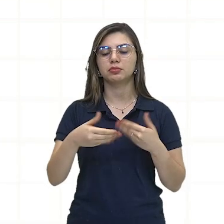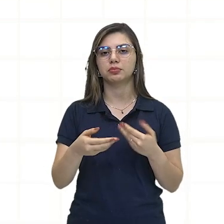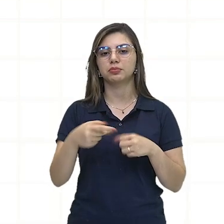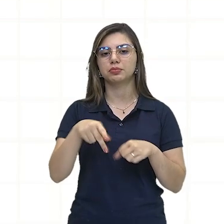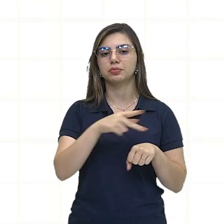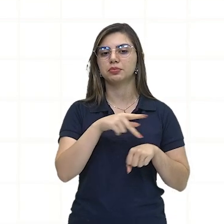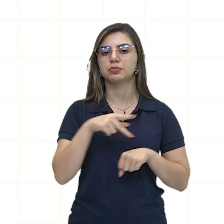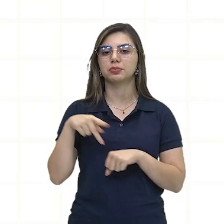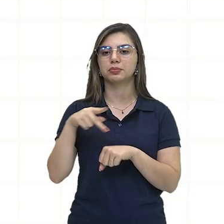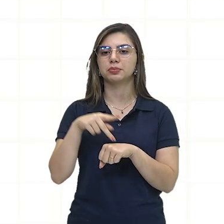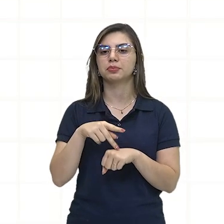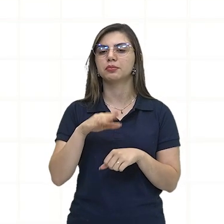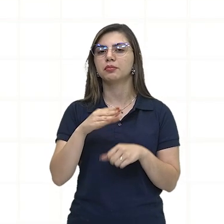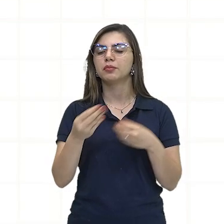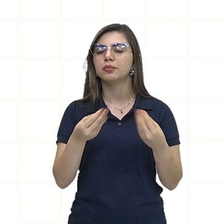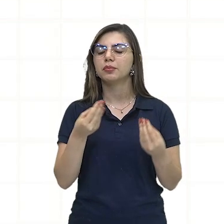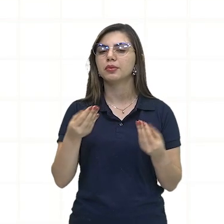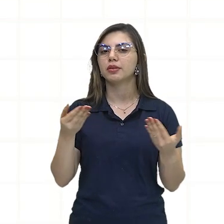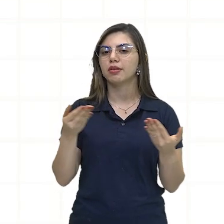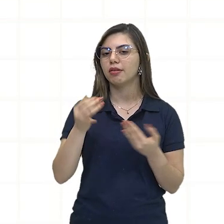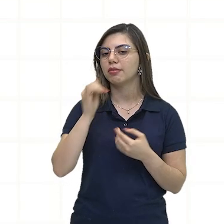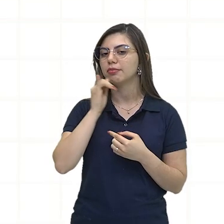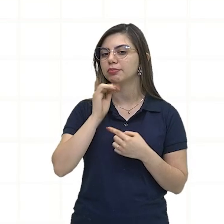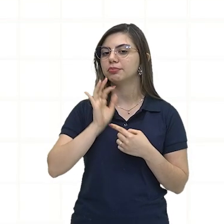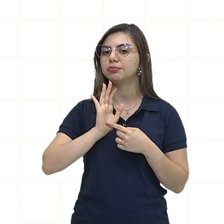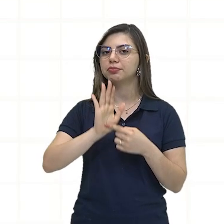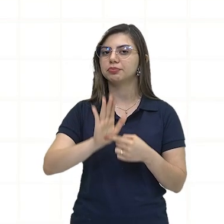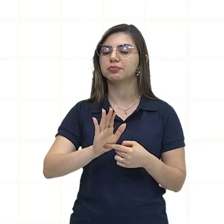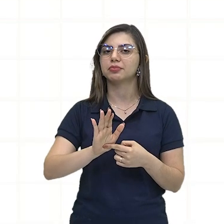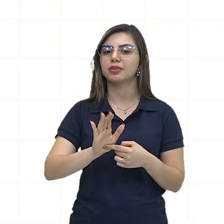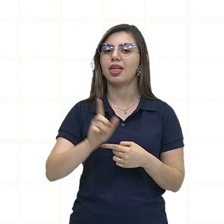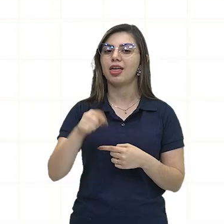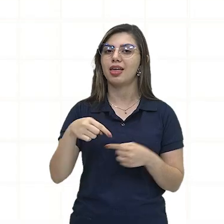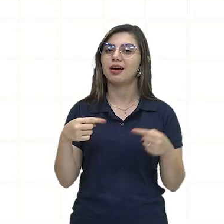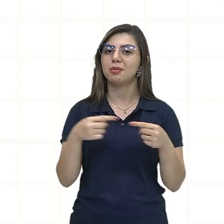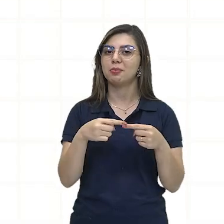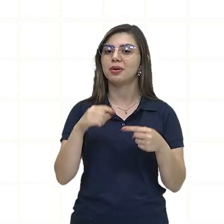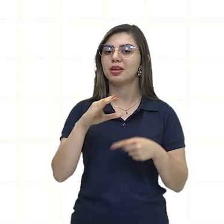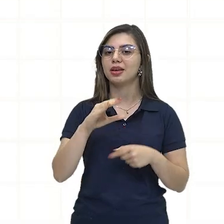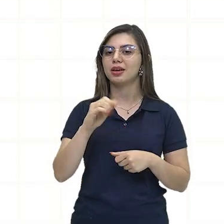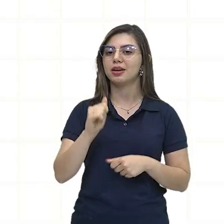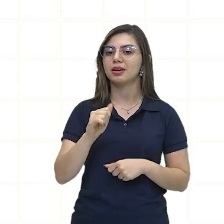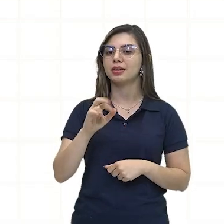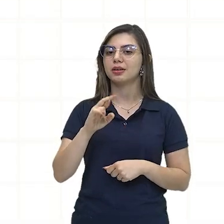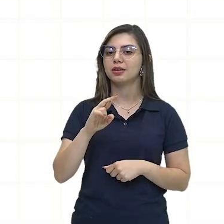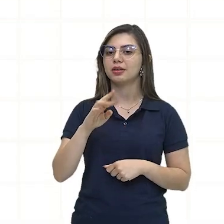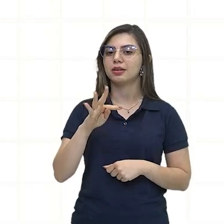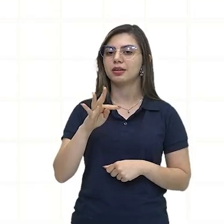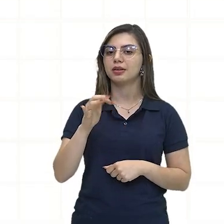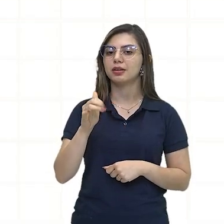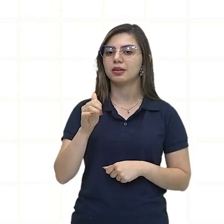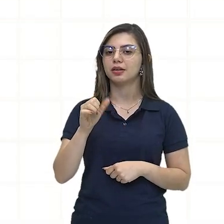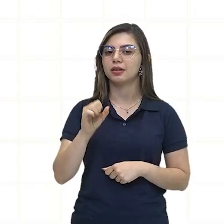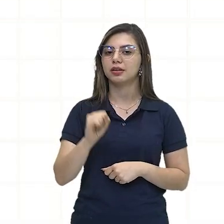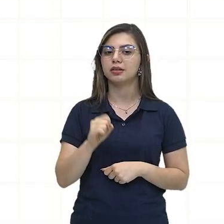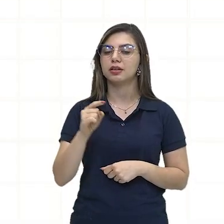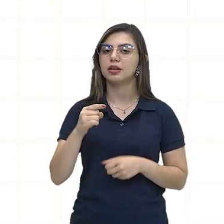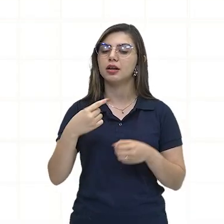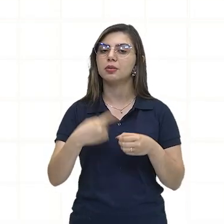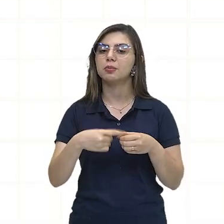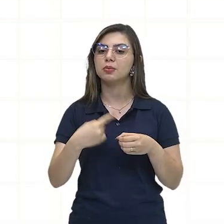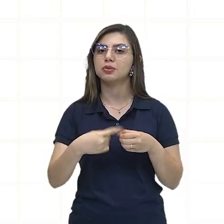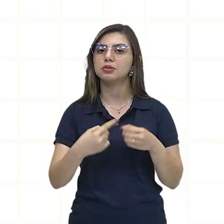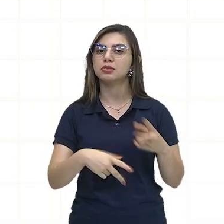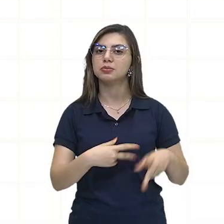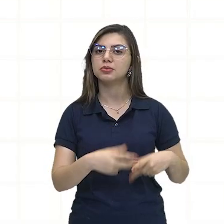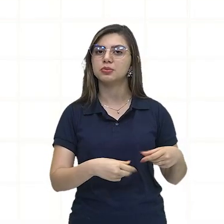conseguir compreender, temos agora um exemplo de uma carta. Aqui nós temos a carta topográfica do município